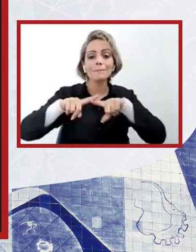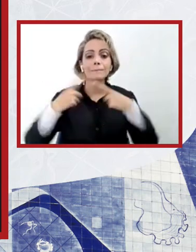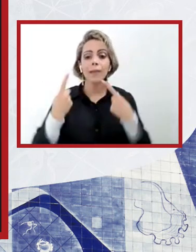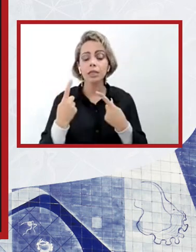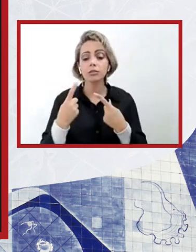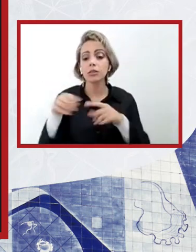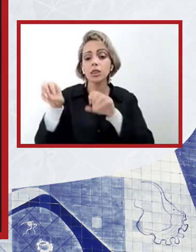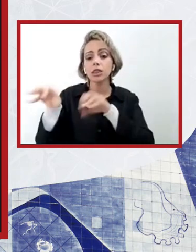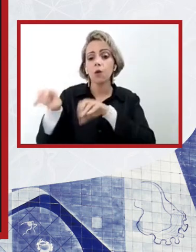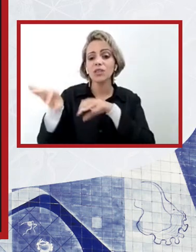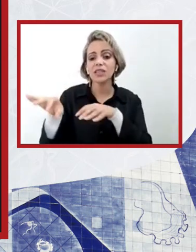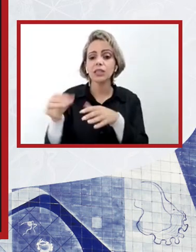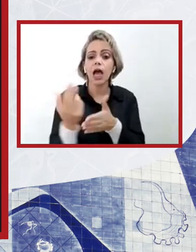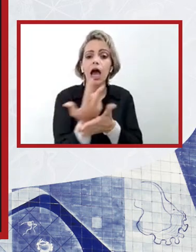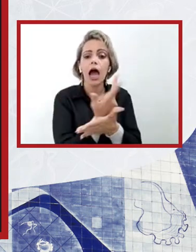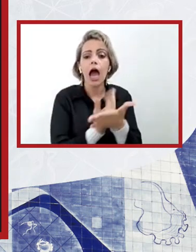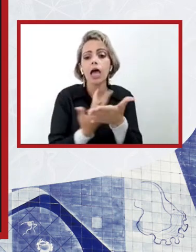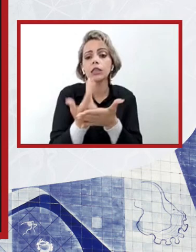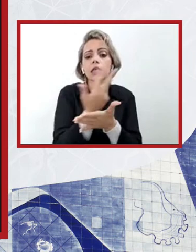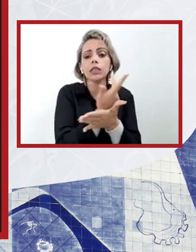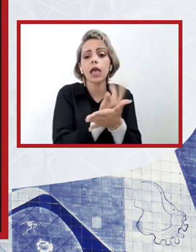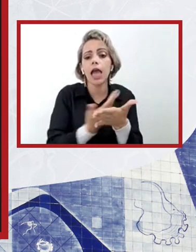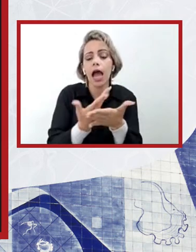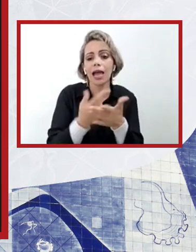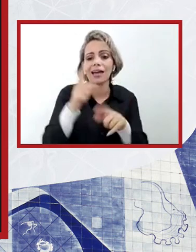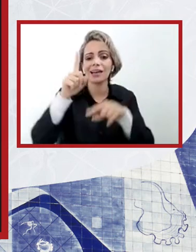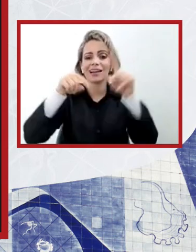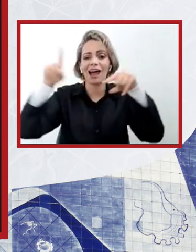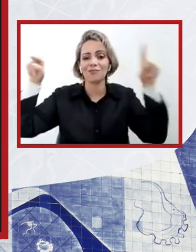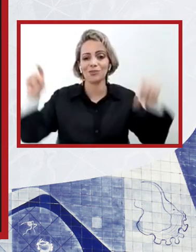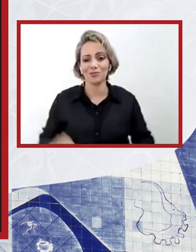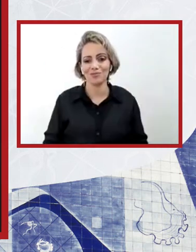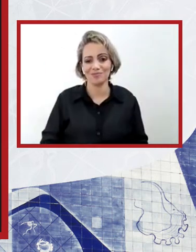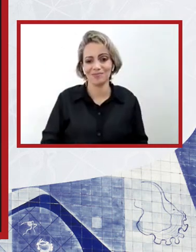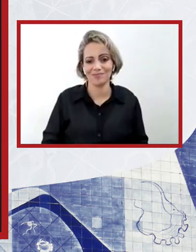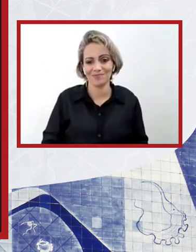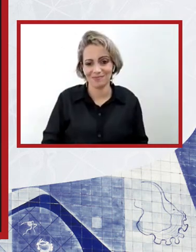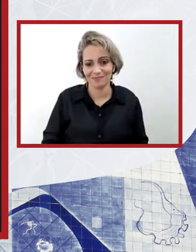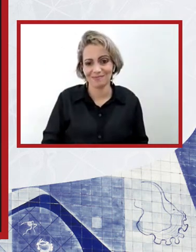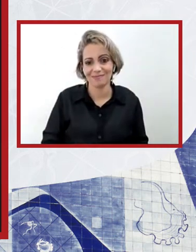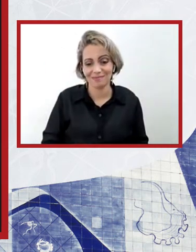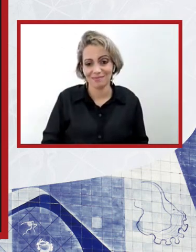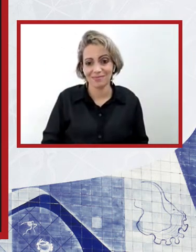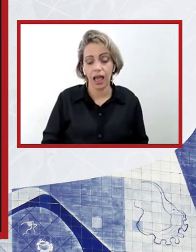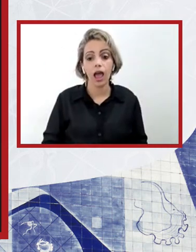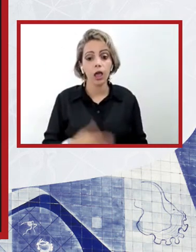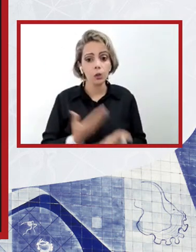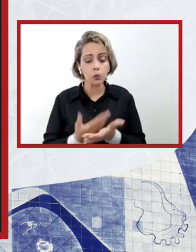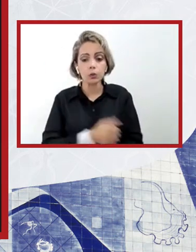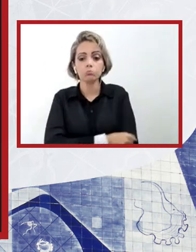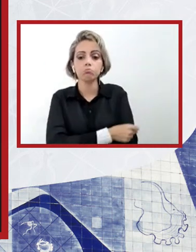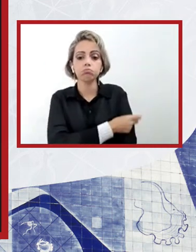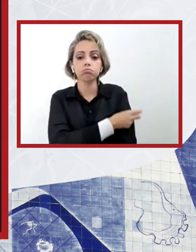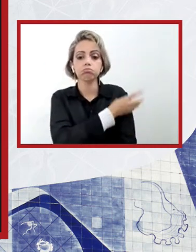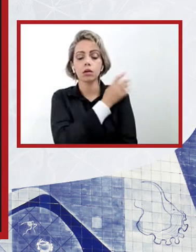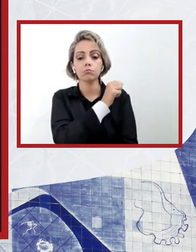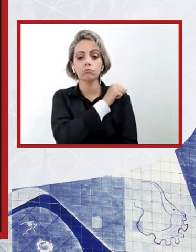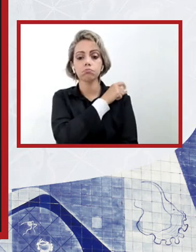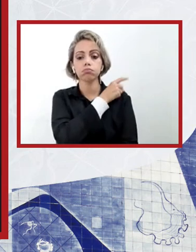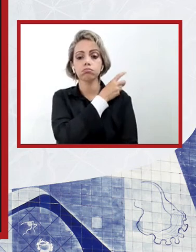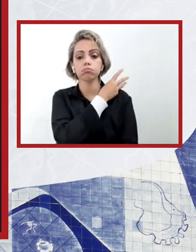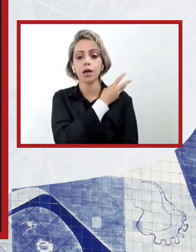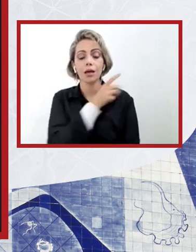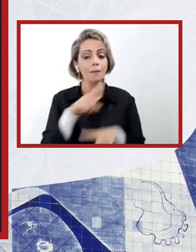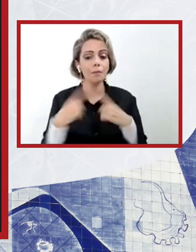escola de onde veio. Tá? Passa o ensino fundamental, o ensino médio, e não aprende o